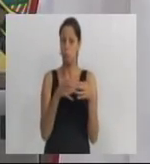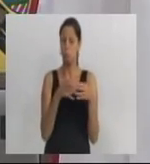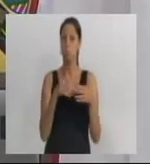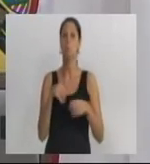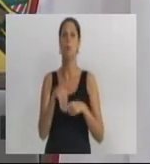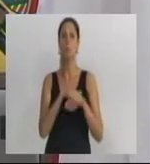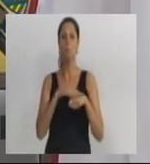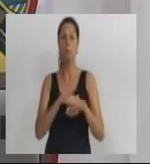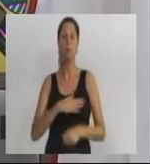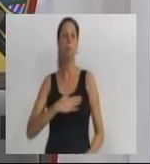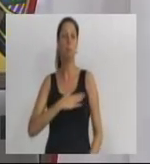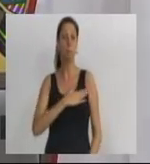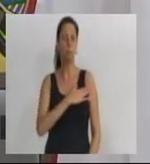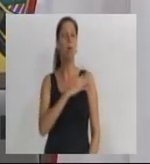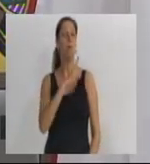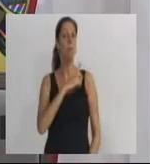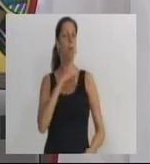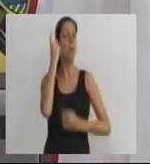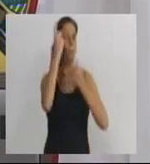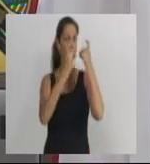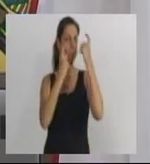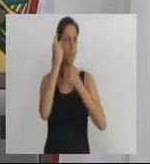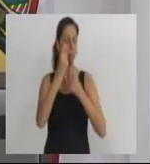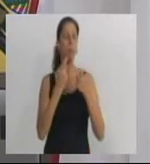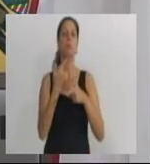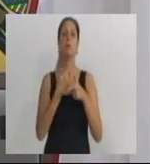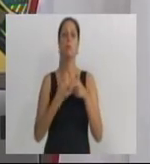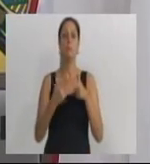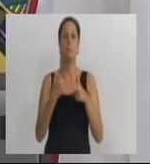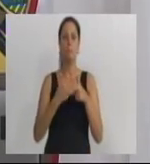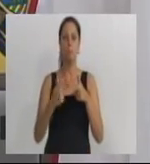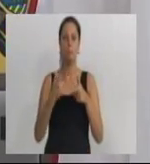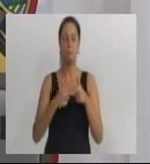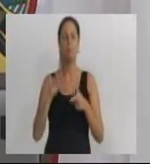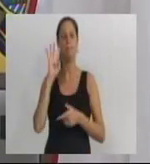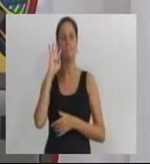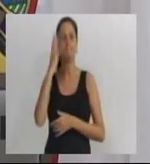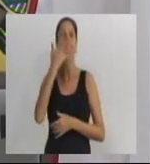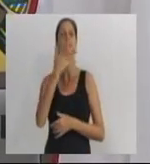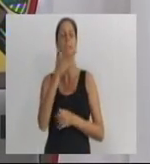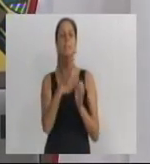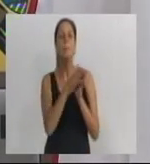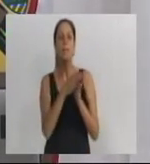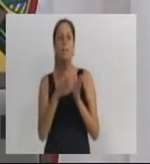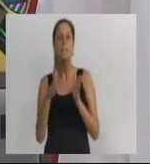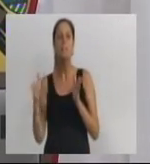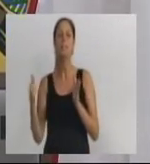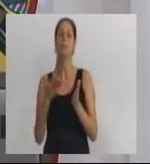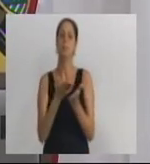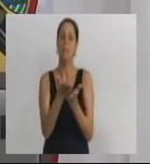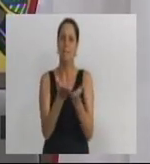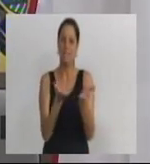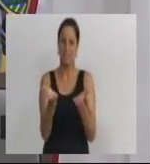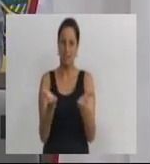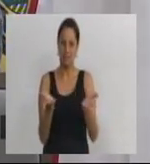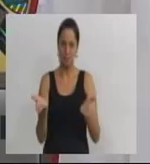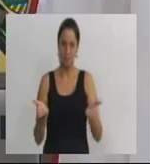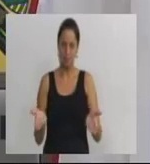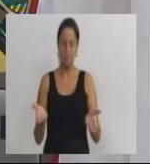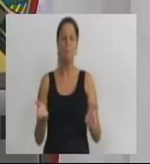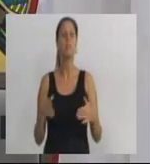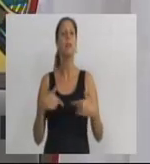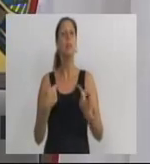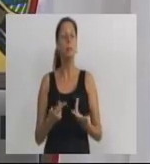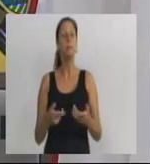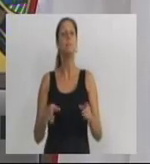de vereadores no sentido de poder resolver esse problema e avançar na solução ao longo do processo licitatório. Eu quero também citar aqui,